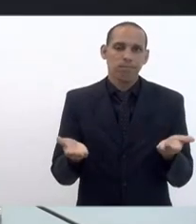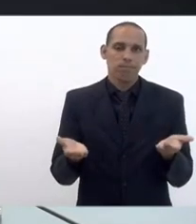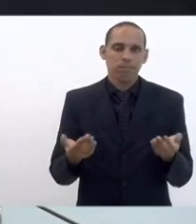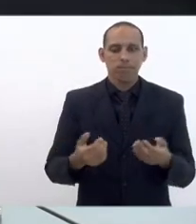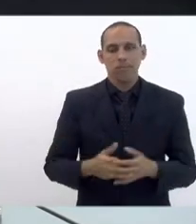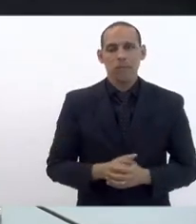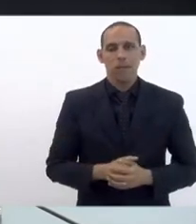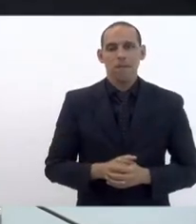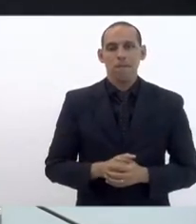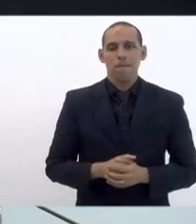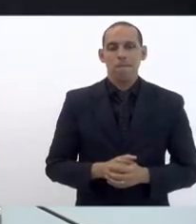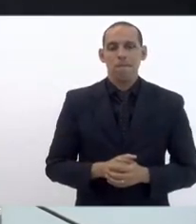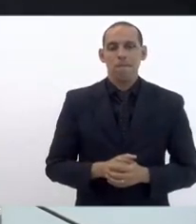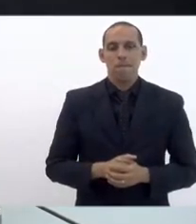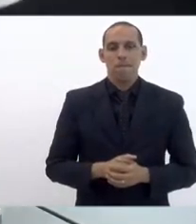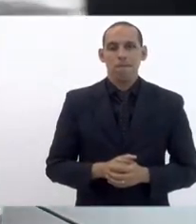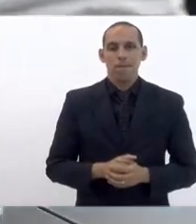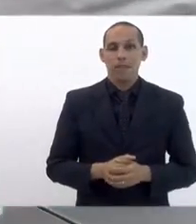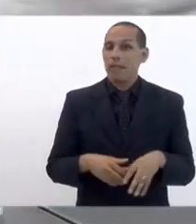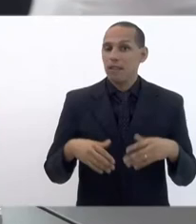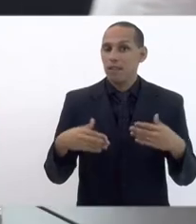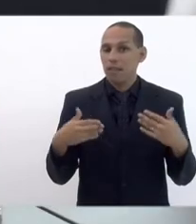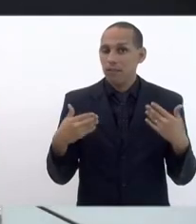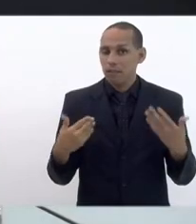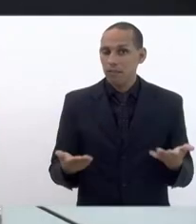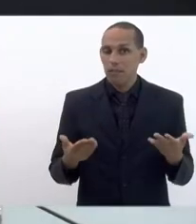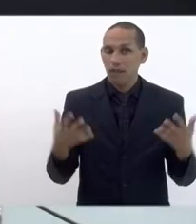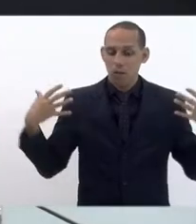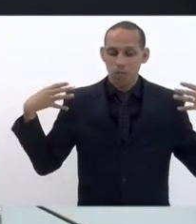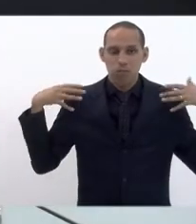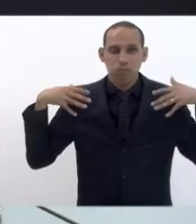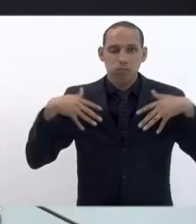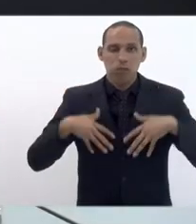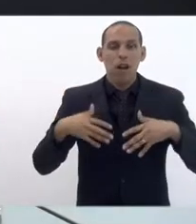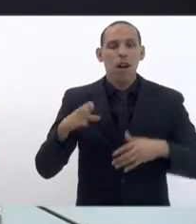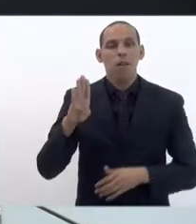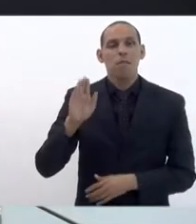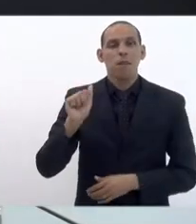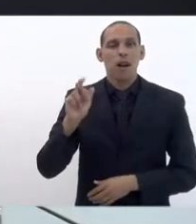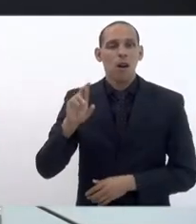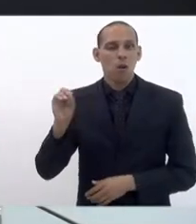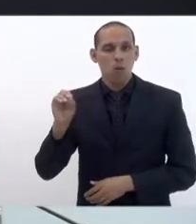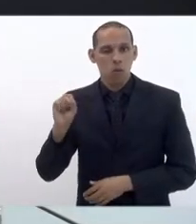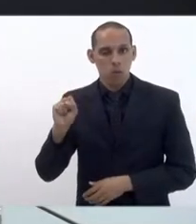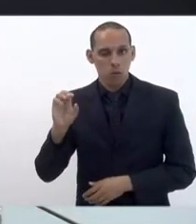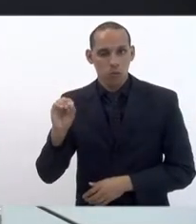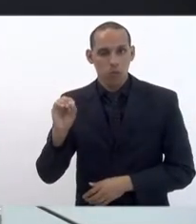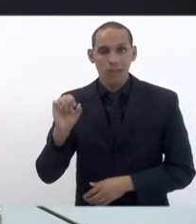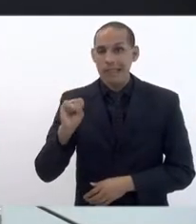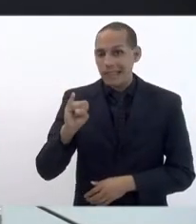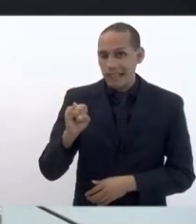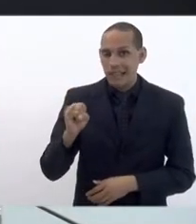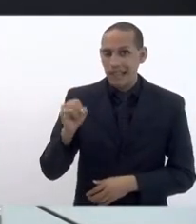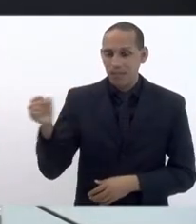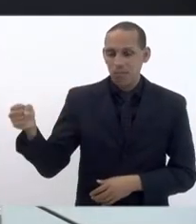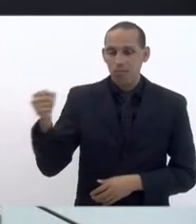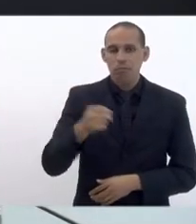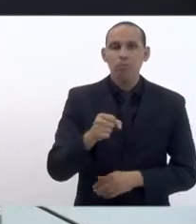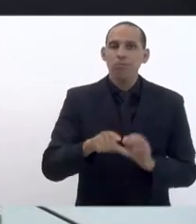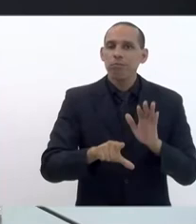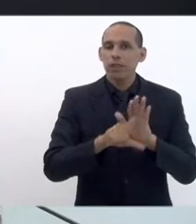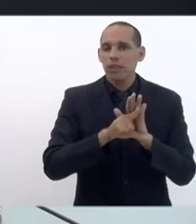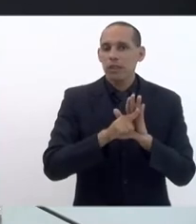coerente, até com a decisão do ministro Barroso, se a gente traz para a lei